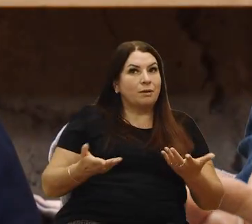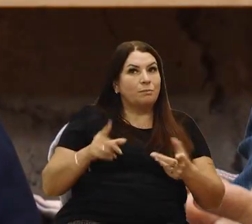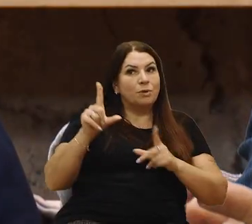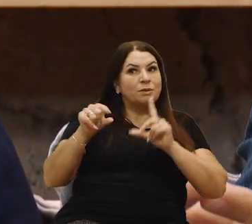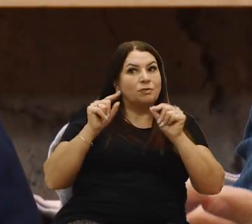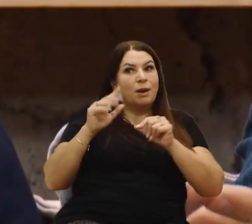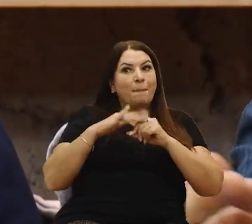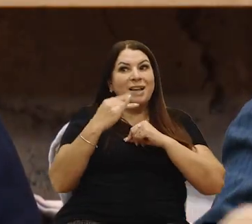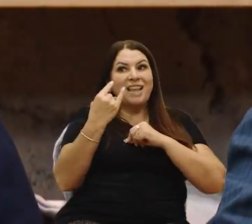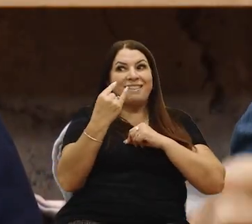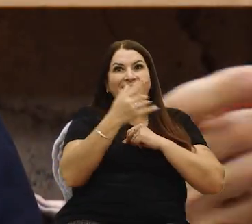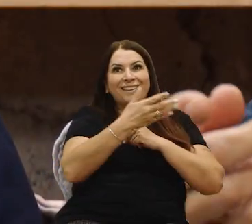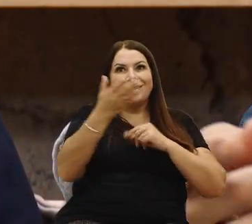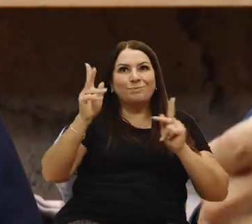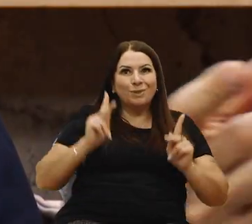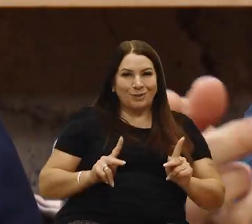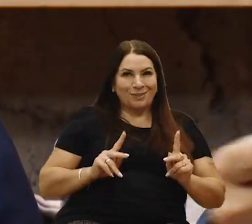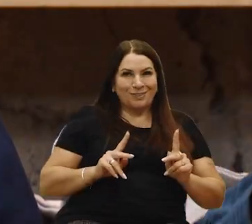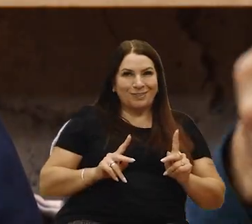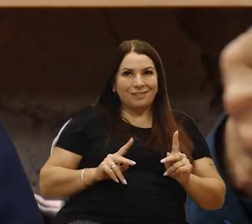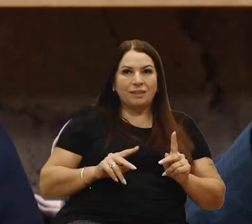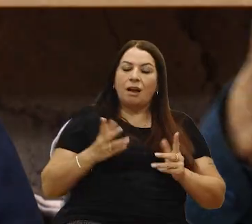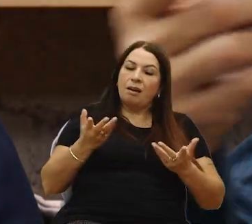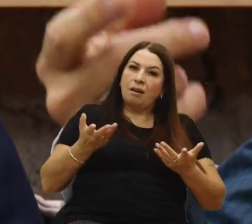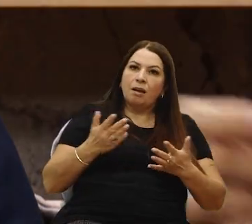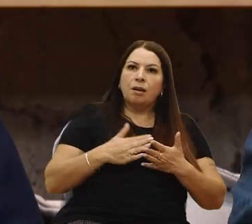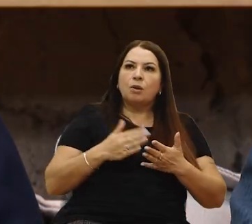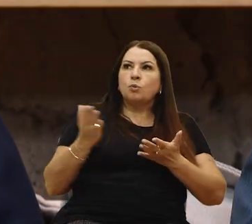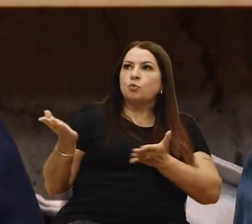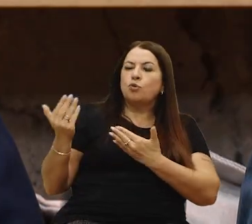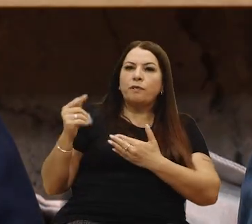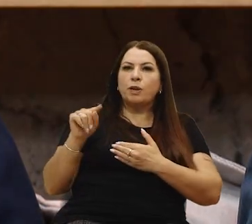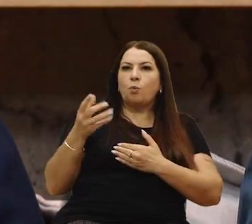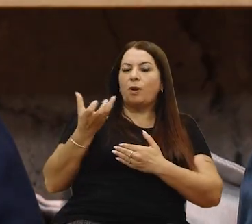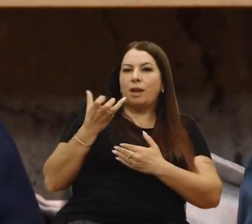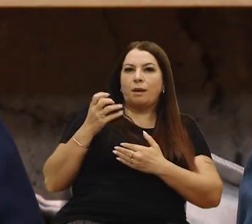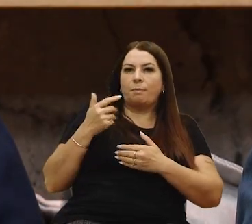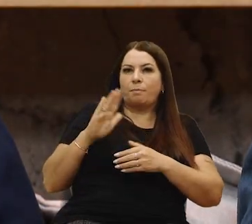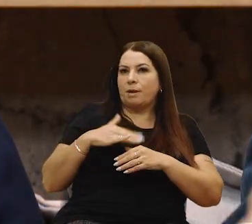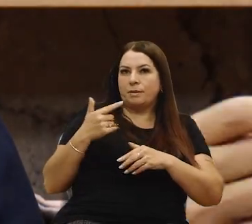mais atrativas. Né? Para quem? As pessoas dizem, o jovem não quer mais